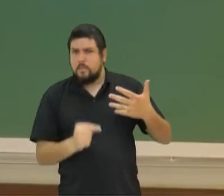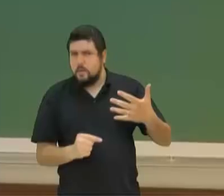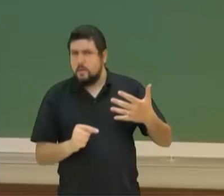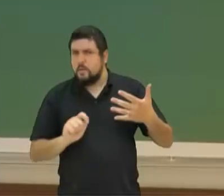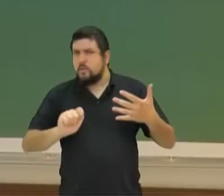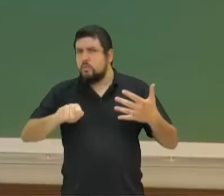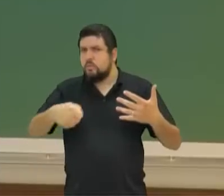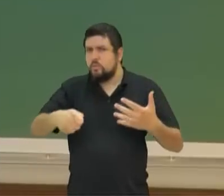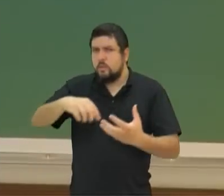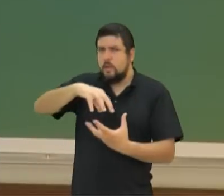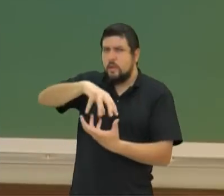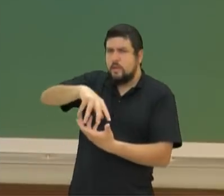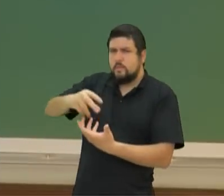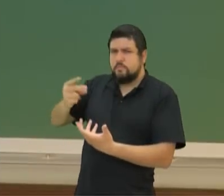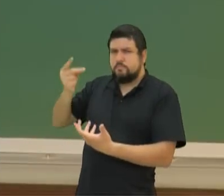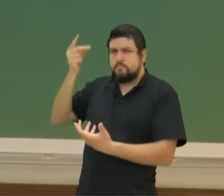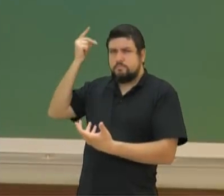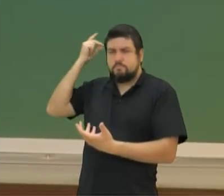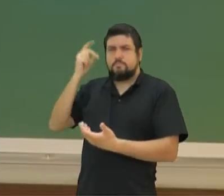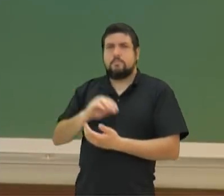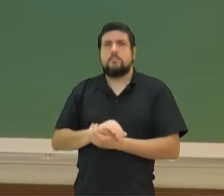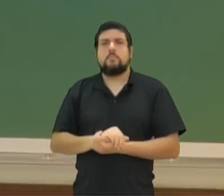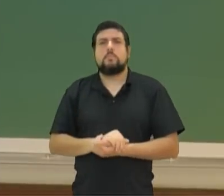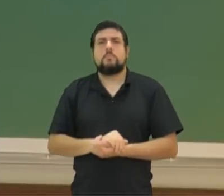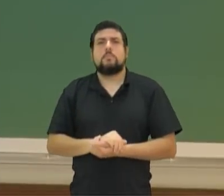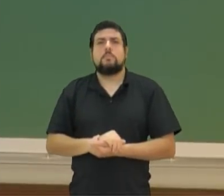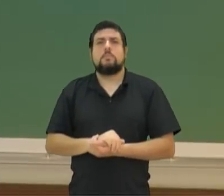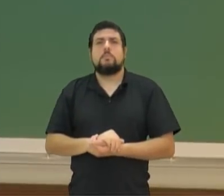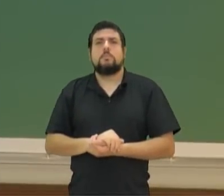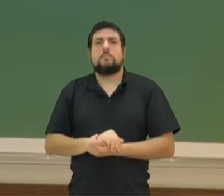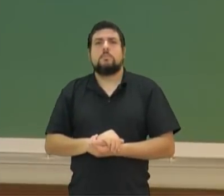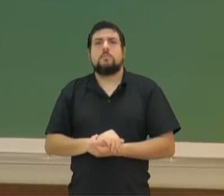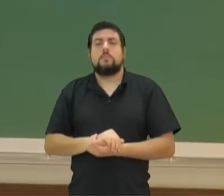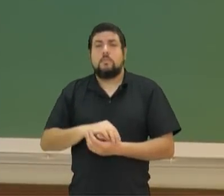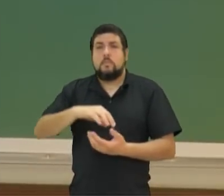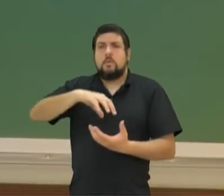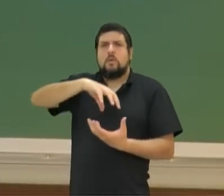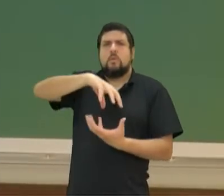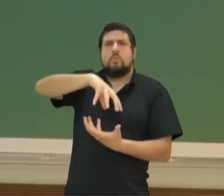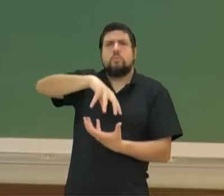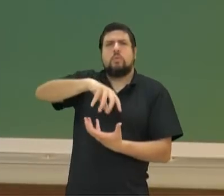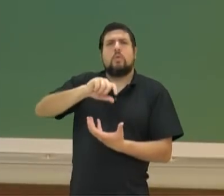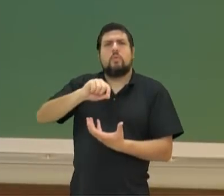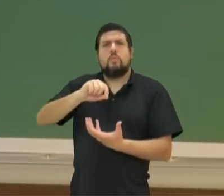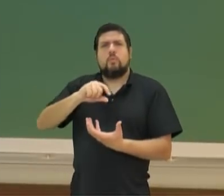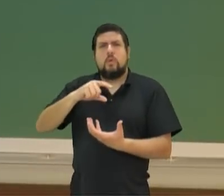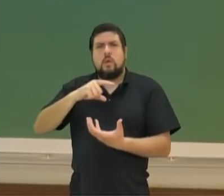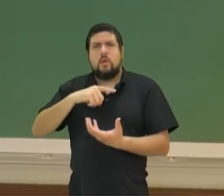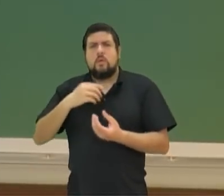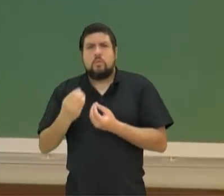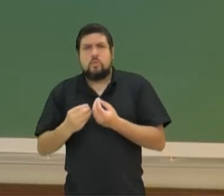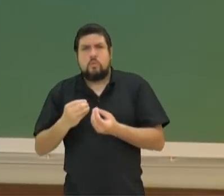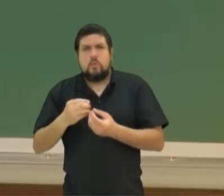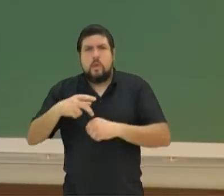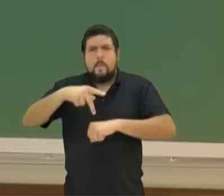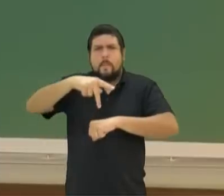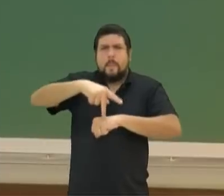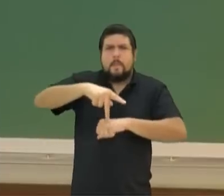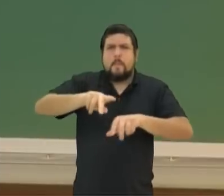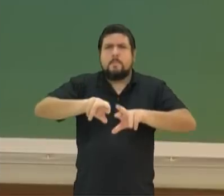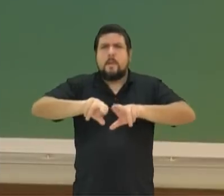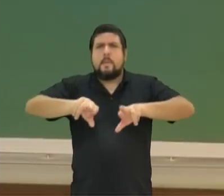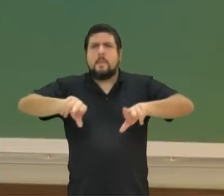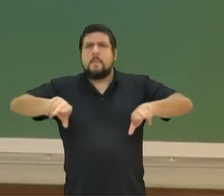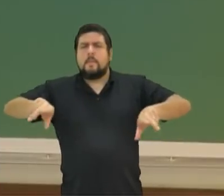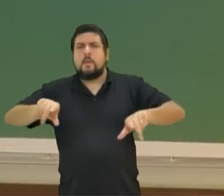Terra primitiva. O planeta Terra é um planeta rochoso formado por aglomeração de rochas que surgiram